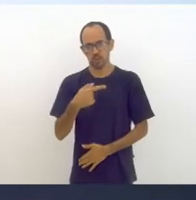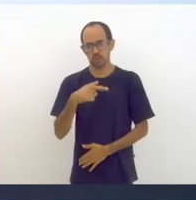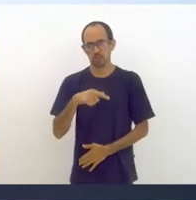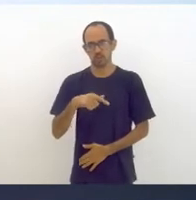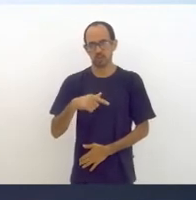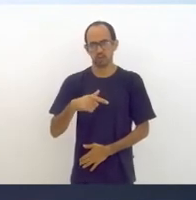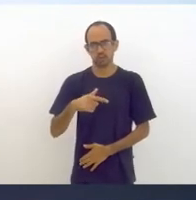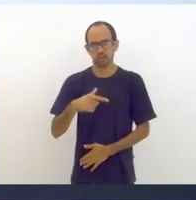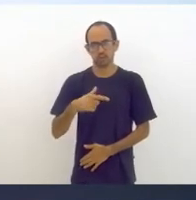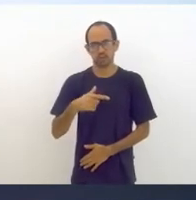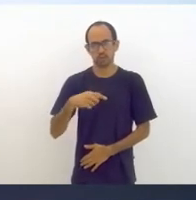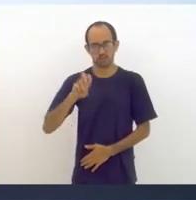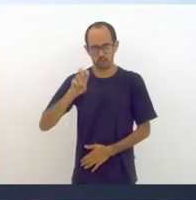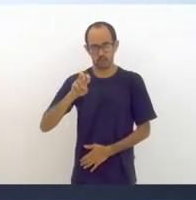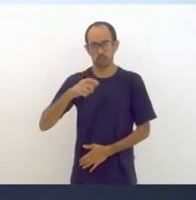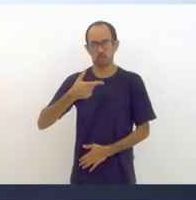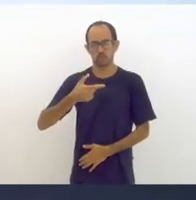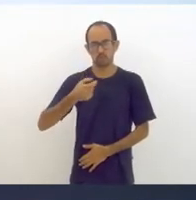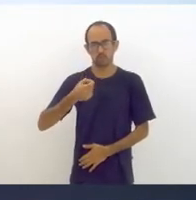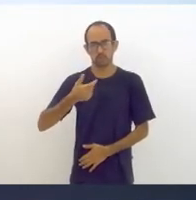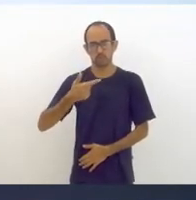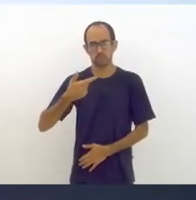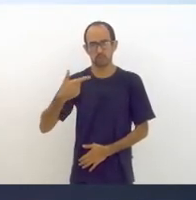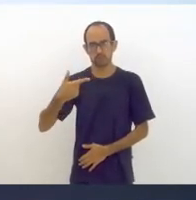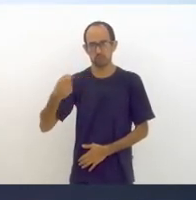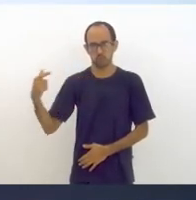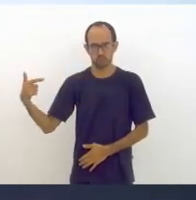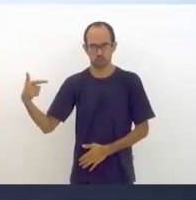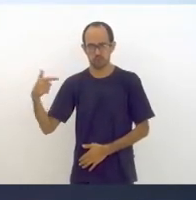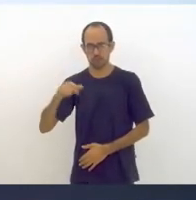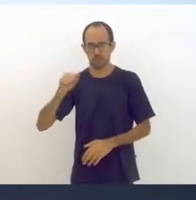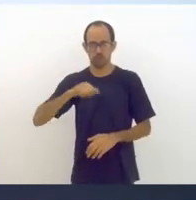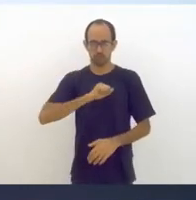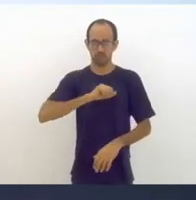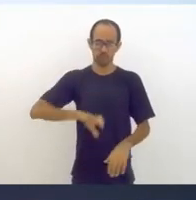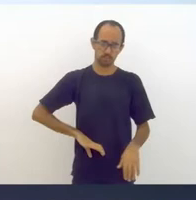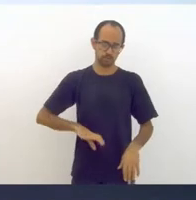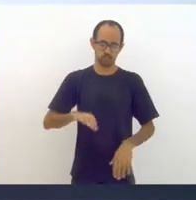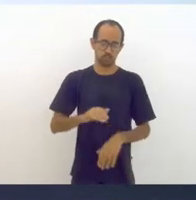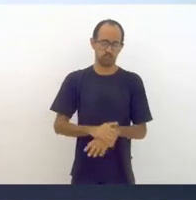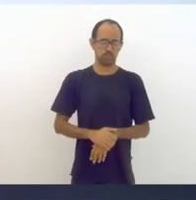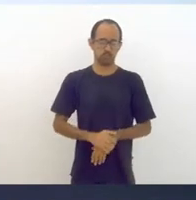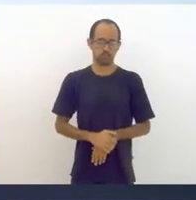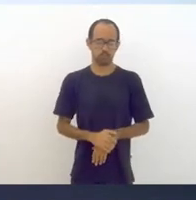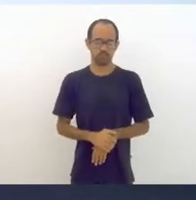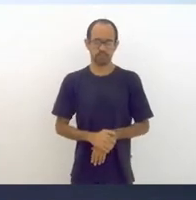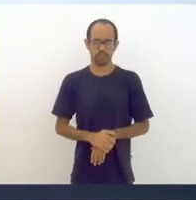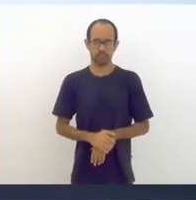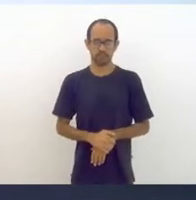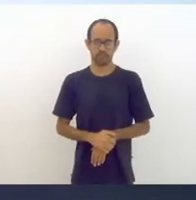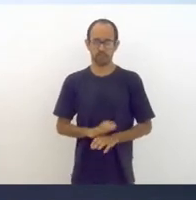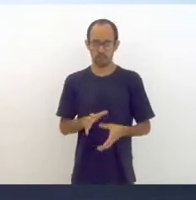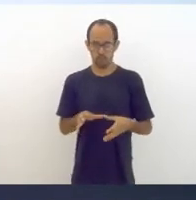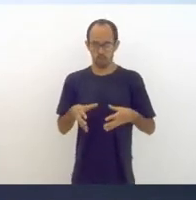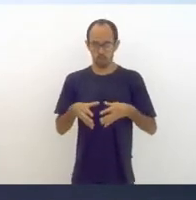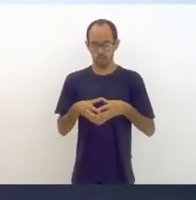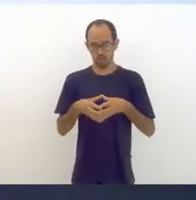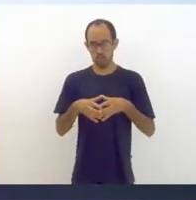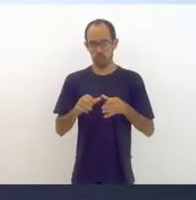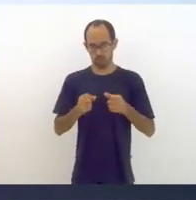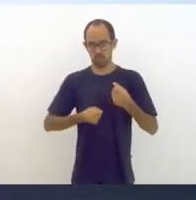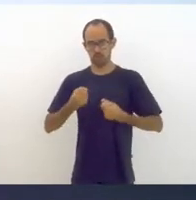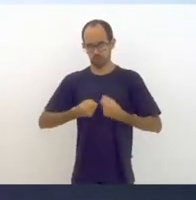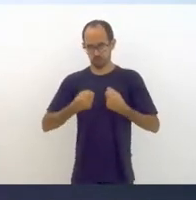6475/2022, de autoria do senhor deputado estadual André Siciliano. O cluster automotivo sul-fluminense